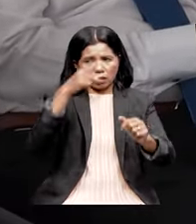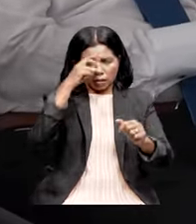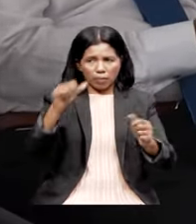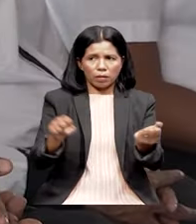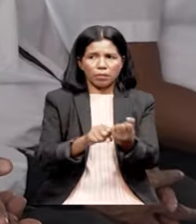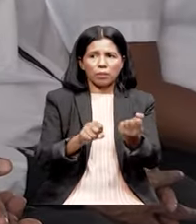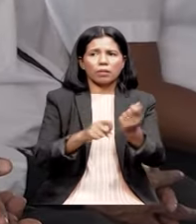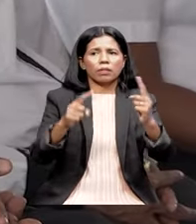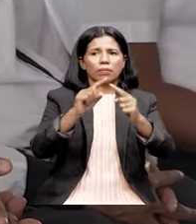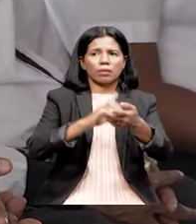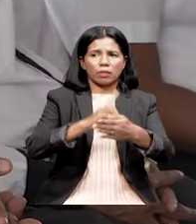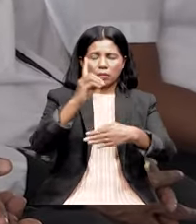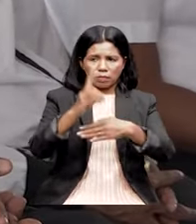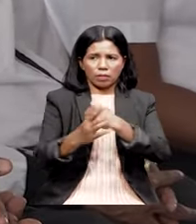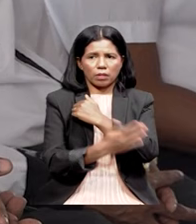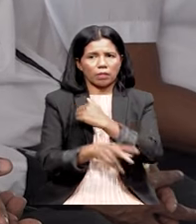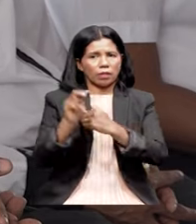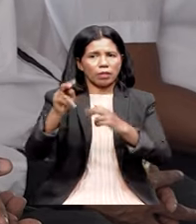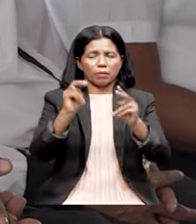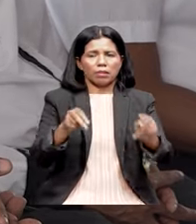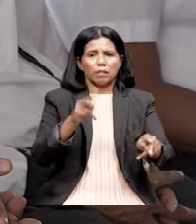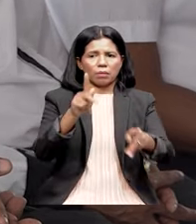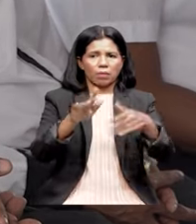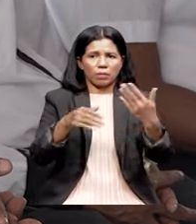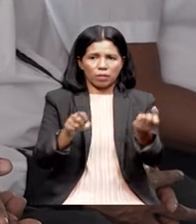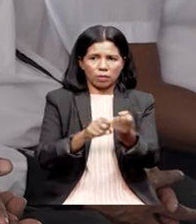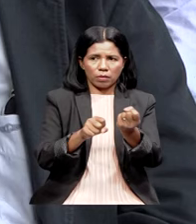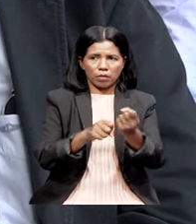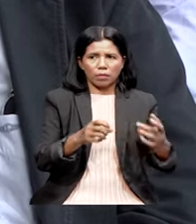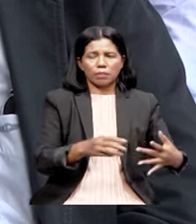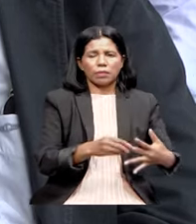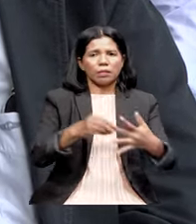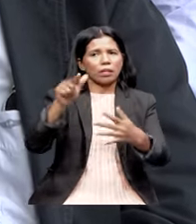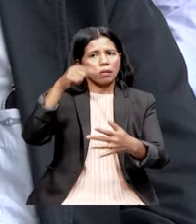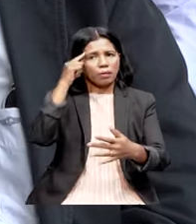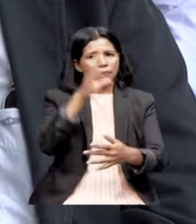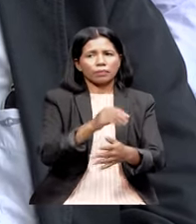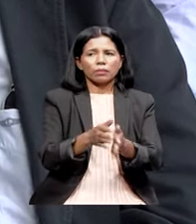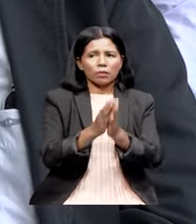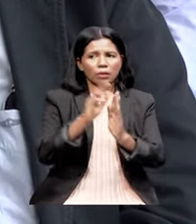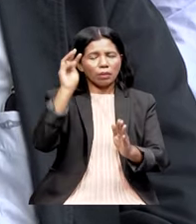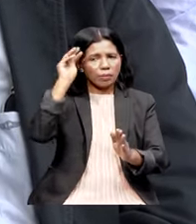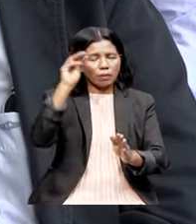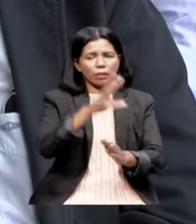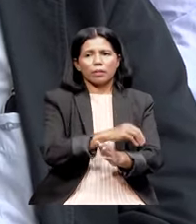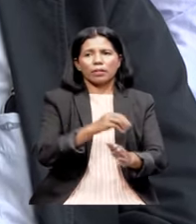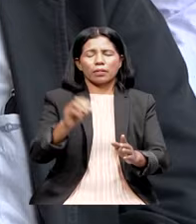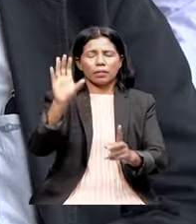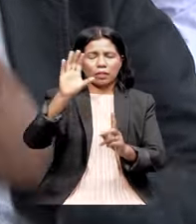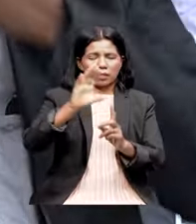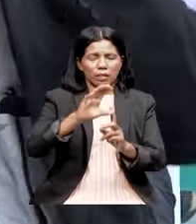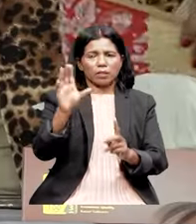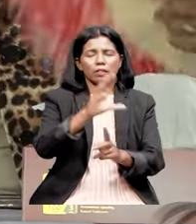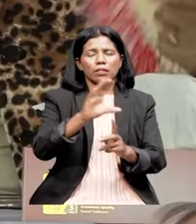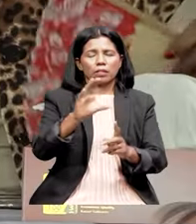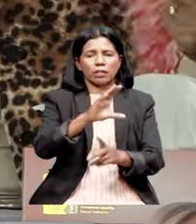kontribui pada desenvolvimento na saunian nune persija emahotu nia kontribusang liu governo nune adol mando suministro ensino superior ciencia no cultura